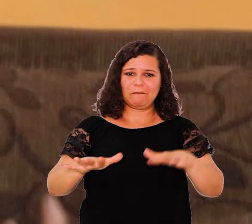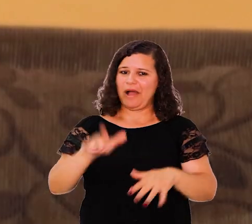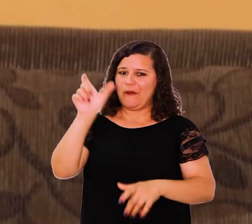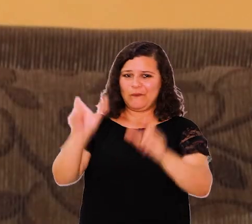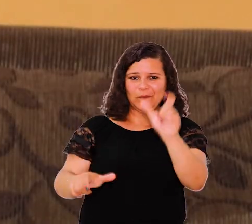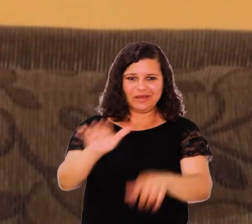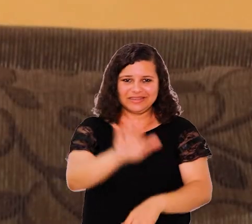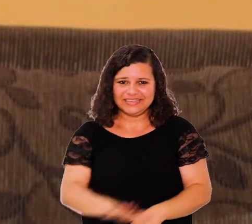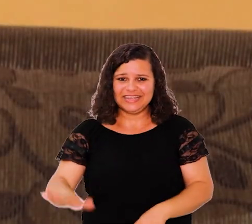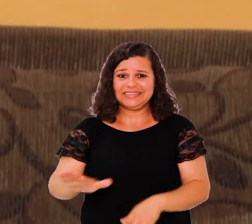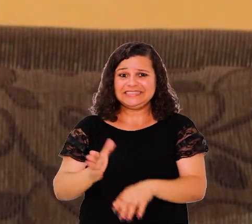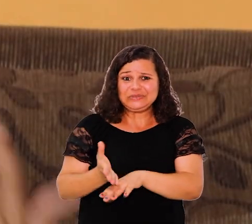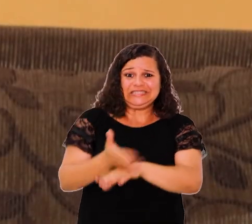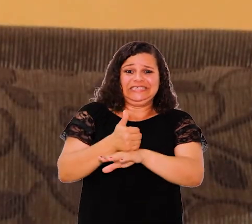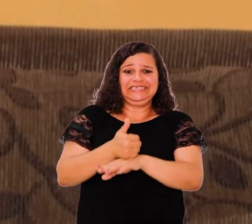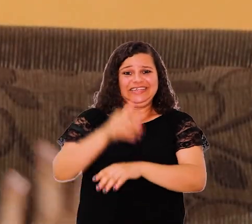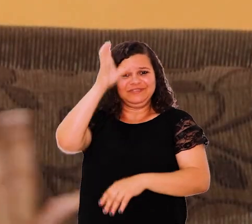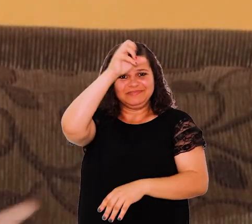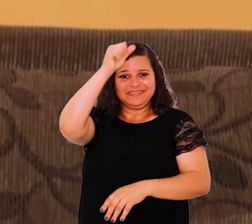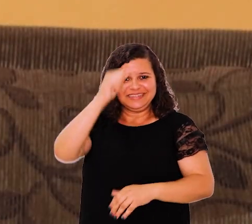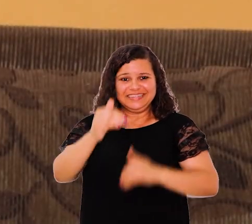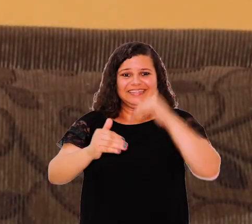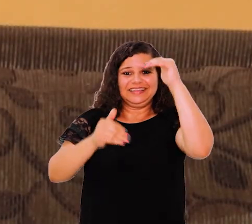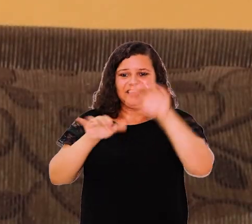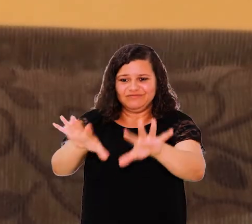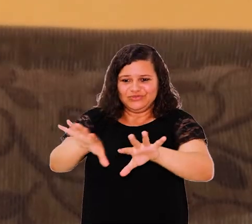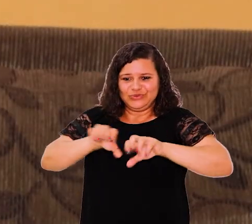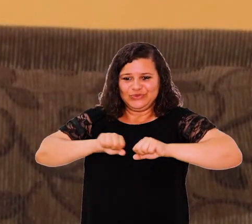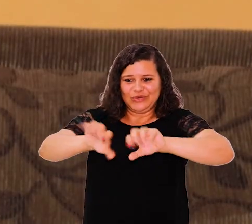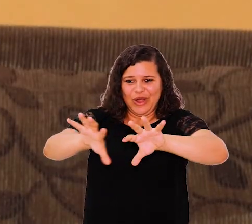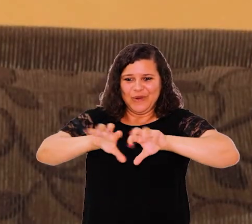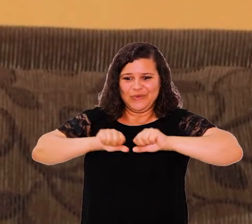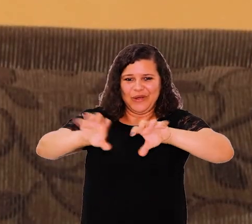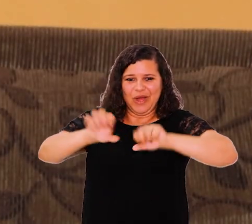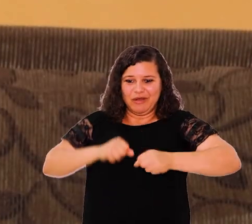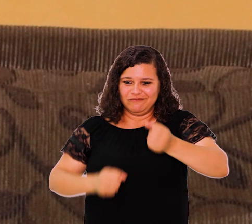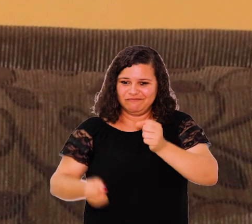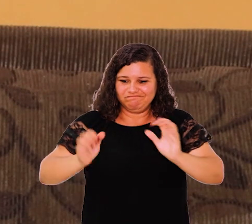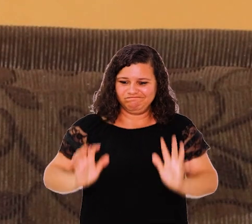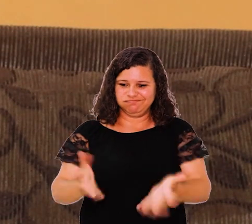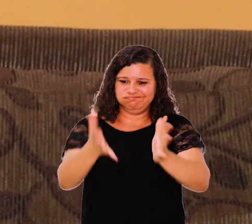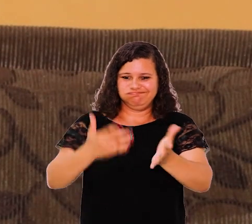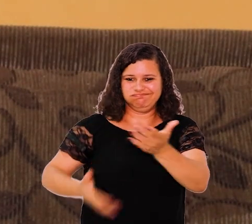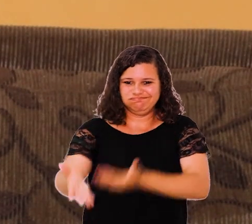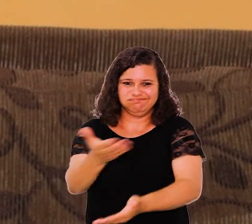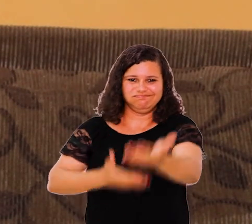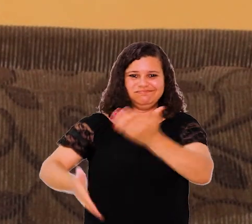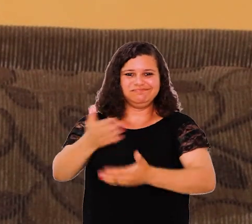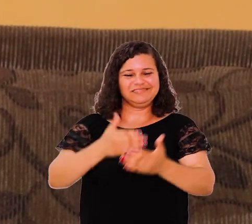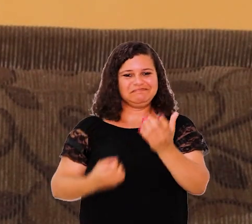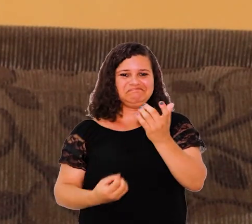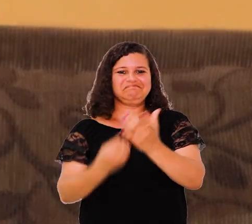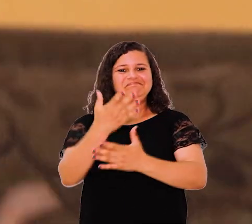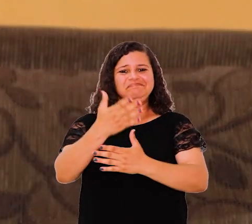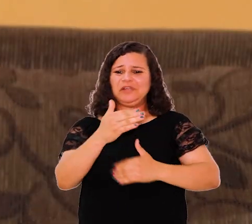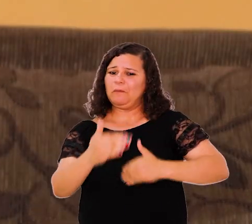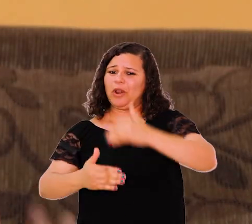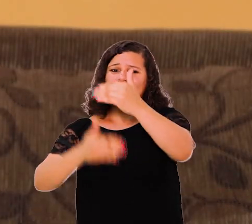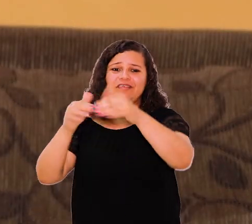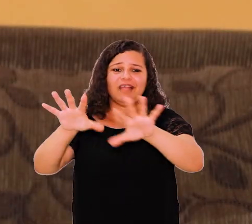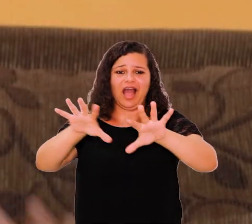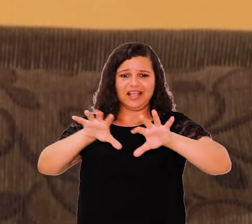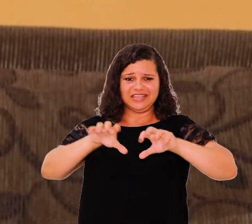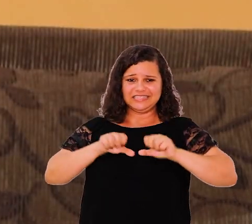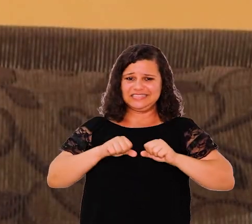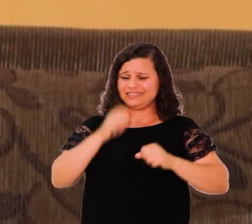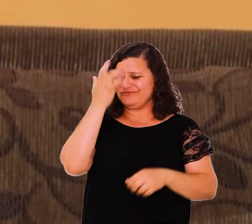natural para elas. Então, desde cedo elas vão poder ir se sensibilizando e se acostumando com essa língua, o que vai tornar o processo